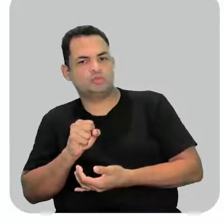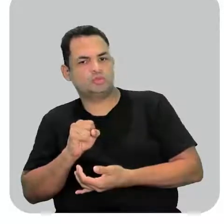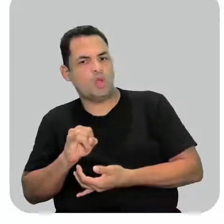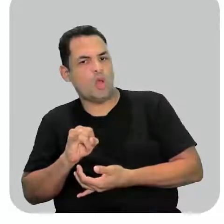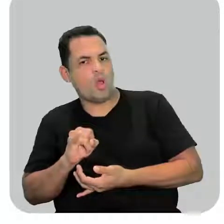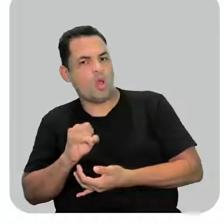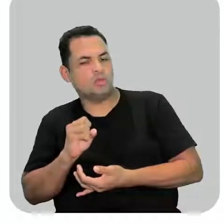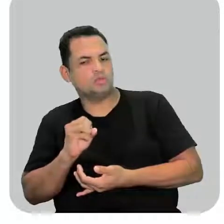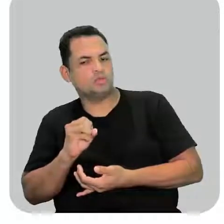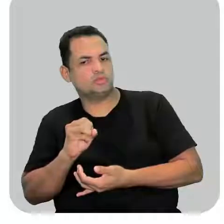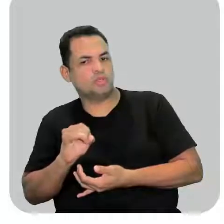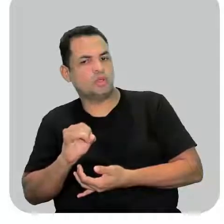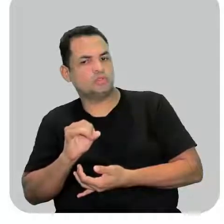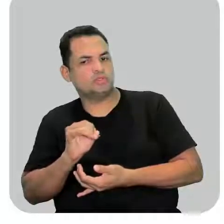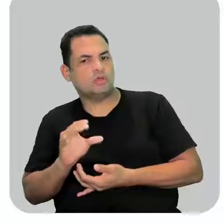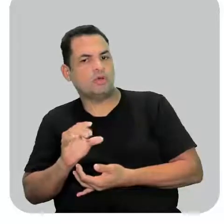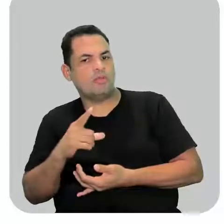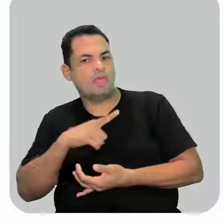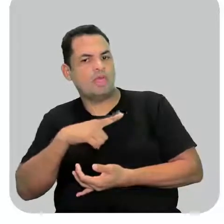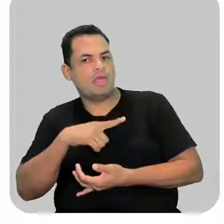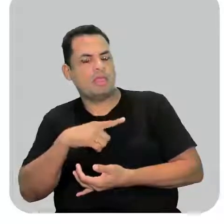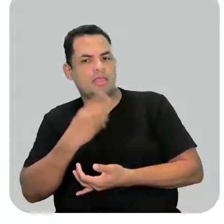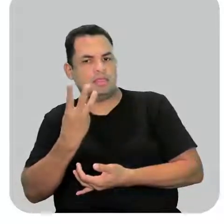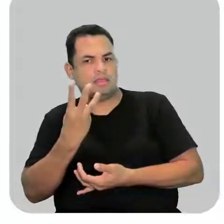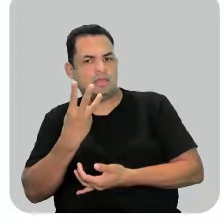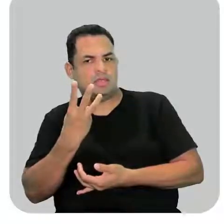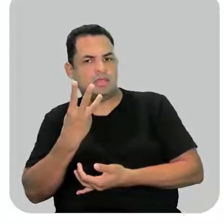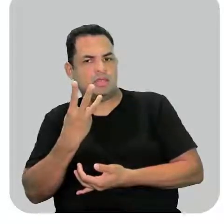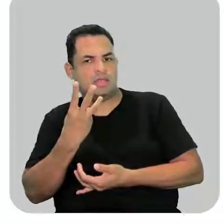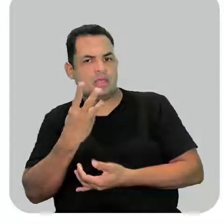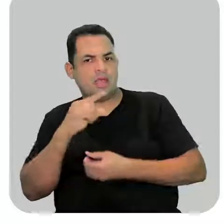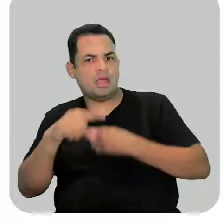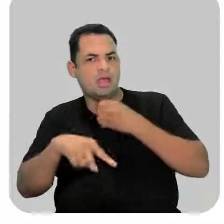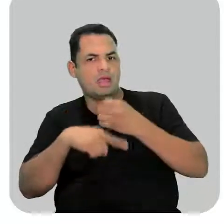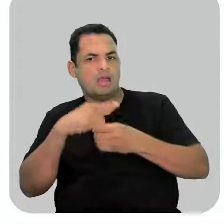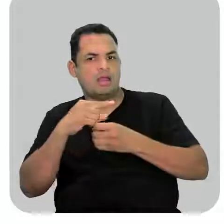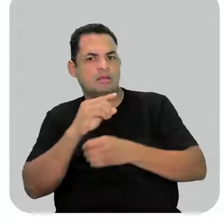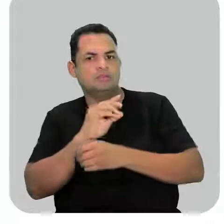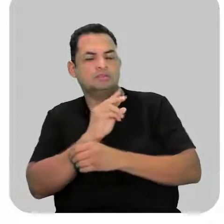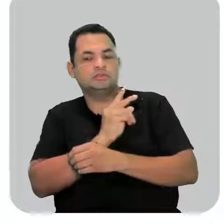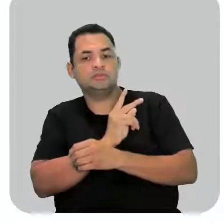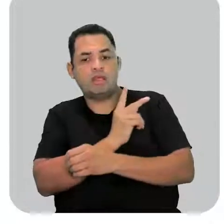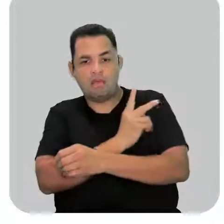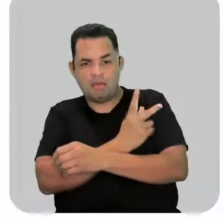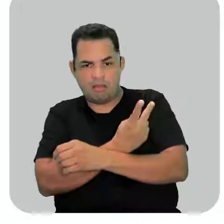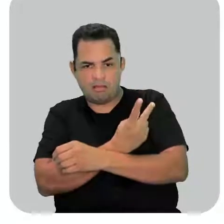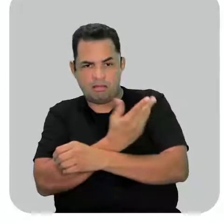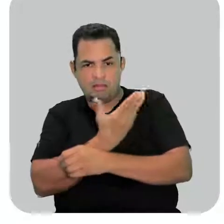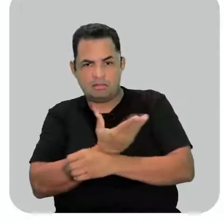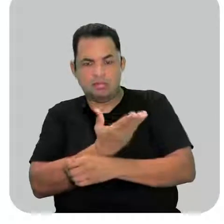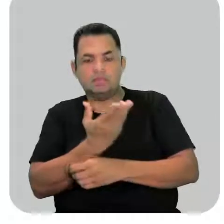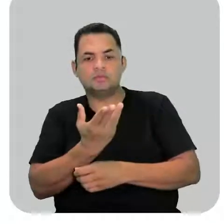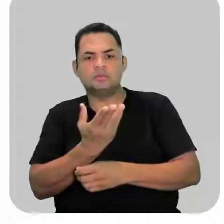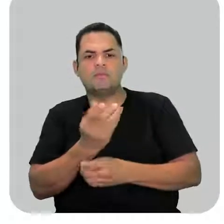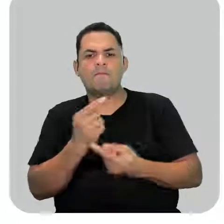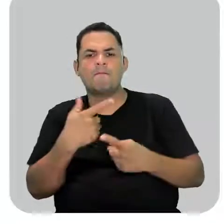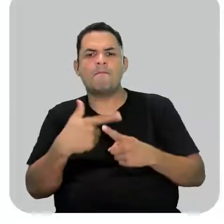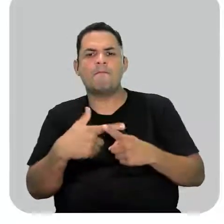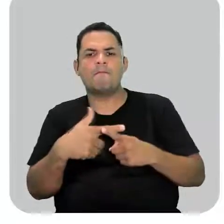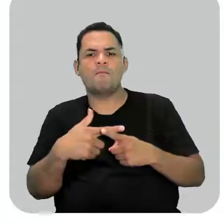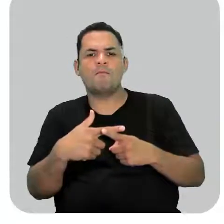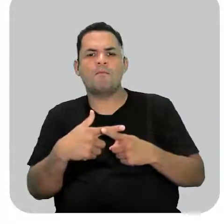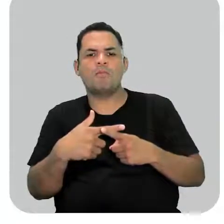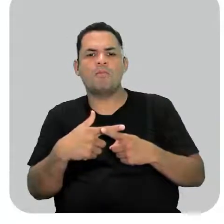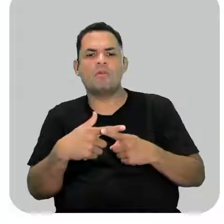de hidrogênio para distribuir, eu posso dizer que um vai ficar com esse, porque o